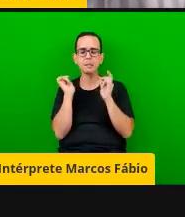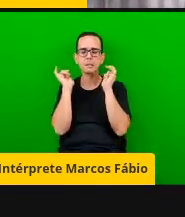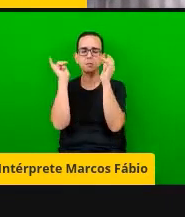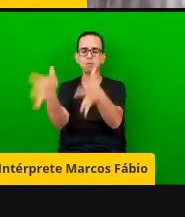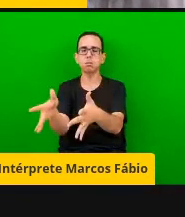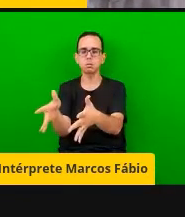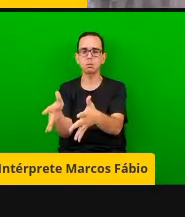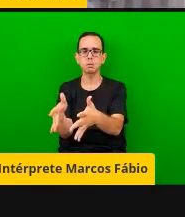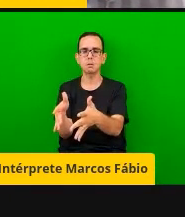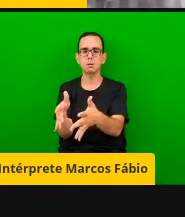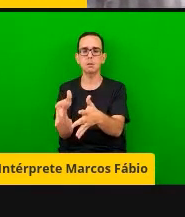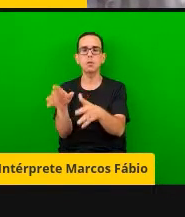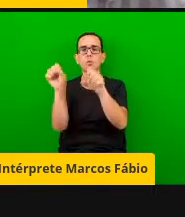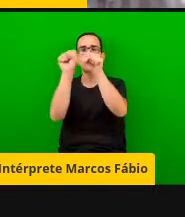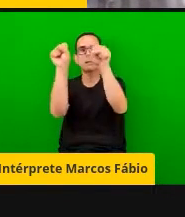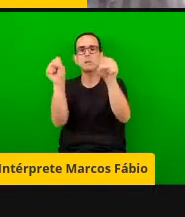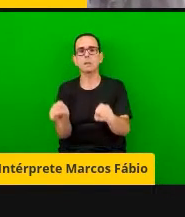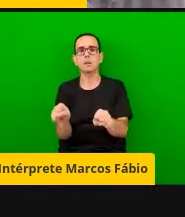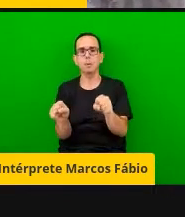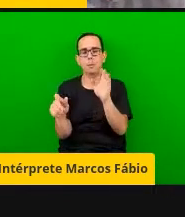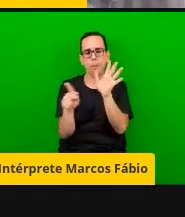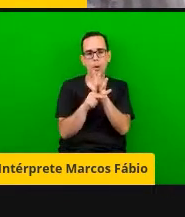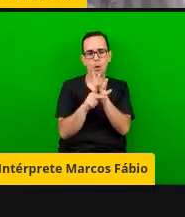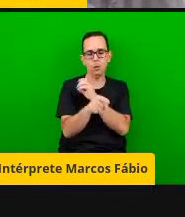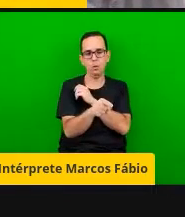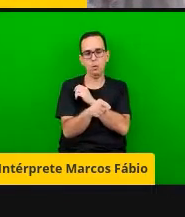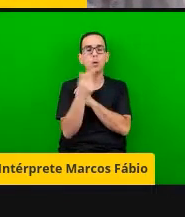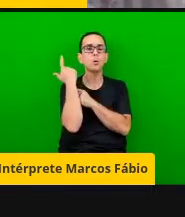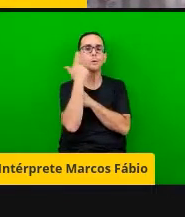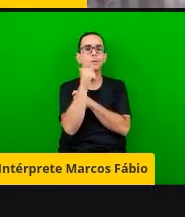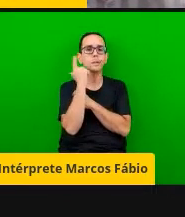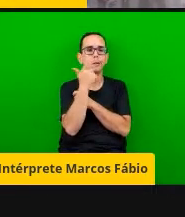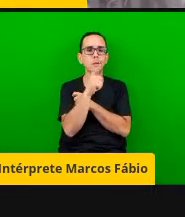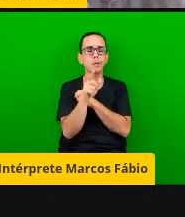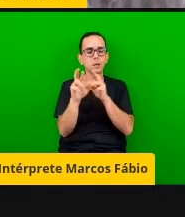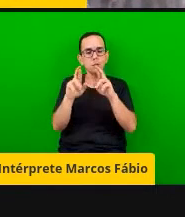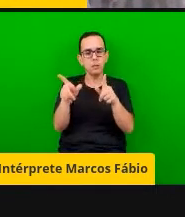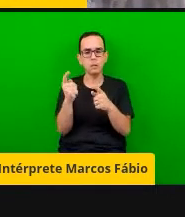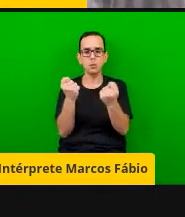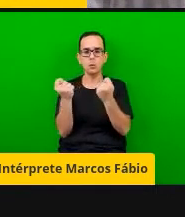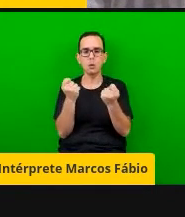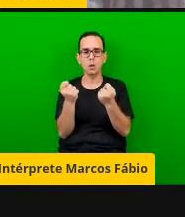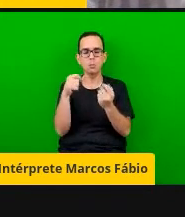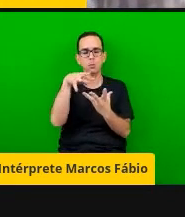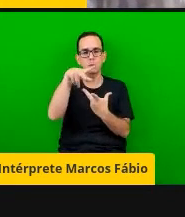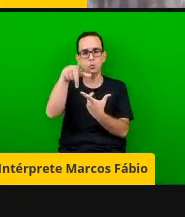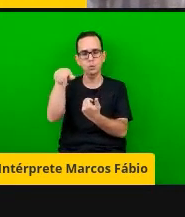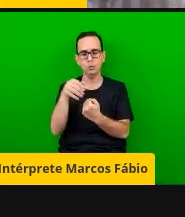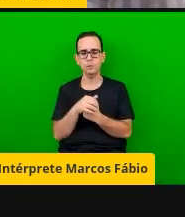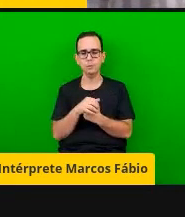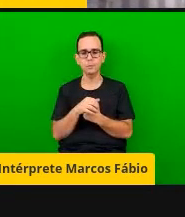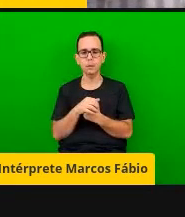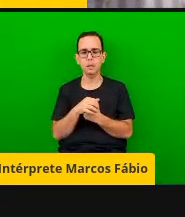o sistema Bretton Woods, que basicamente garantia um gerenciamento econômico internacional, ou seja,